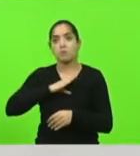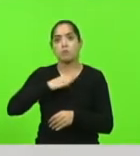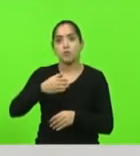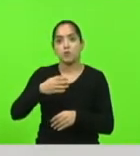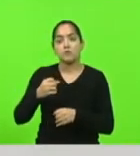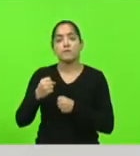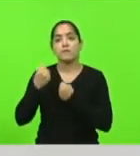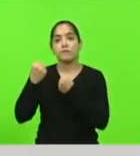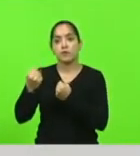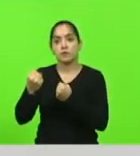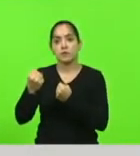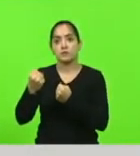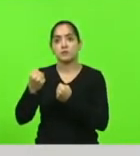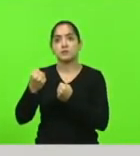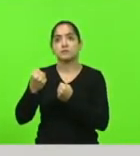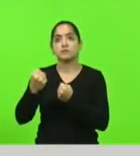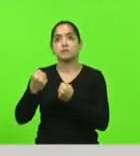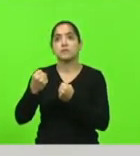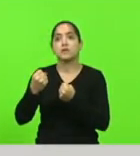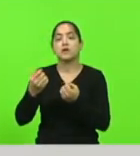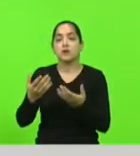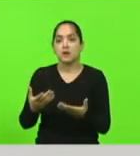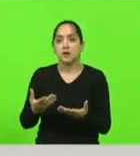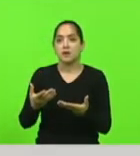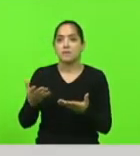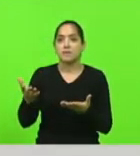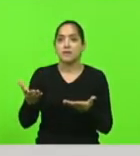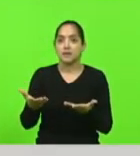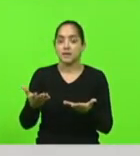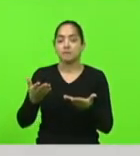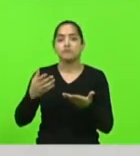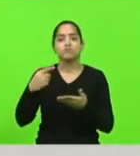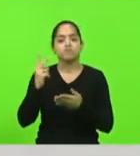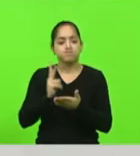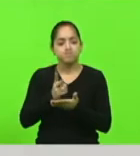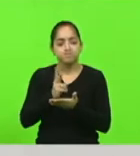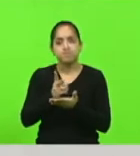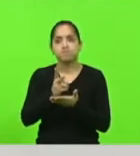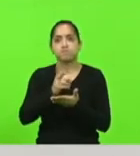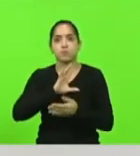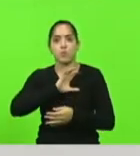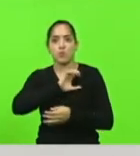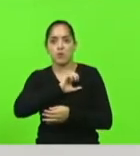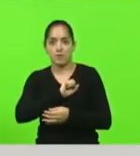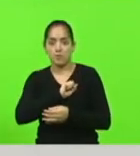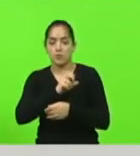força e a determinação para resgatar o patriotismo no nosso país.